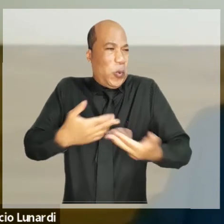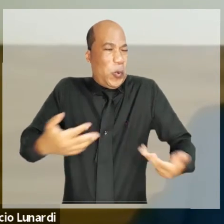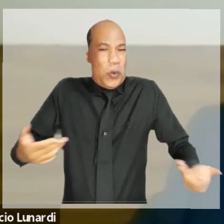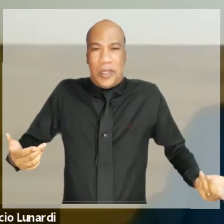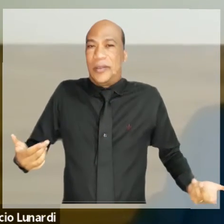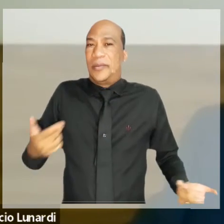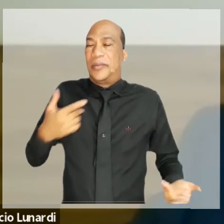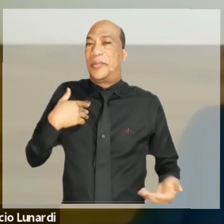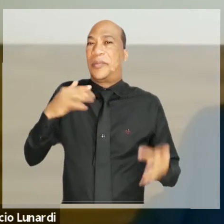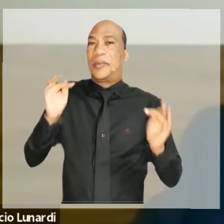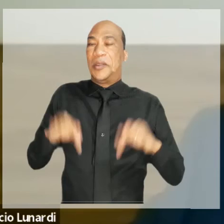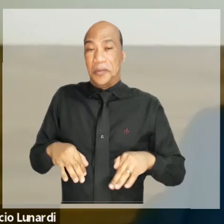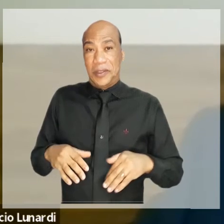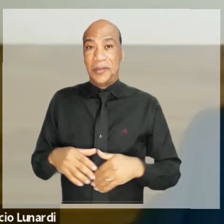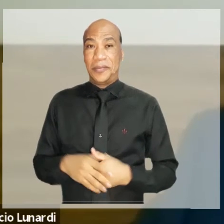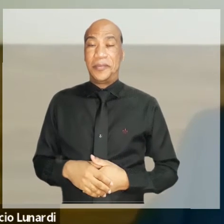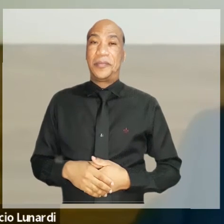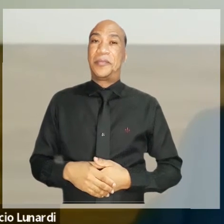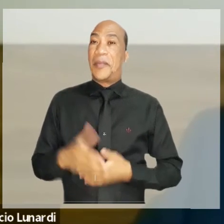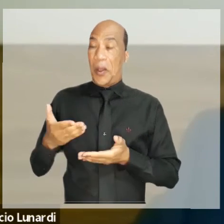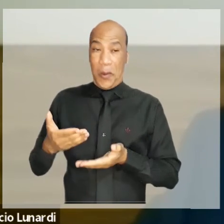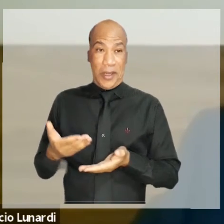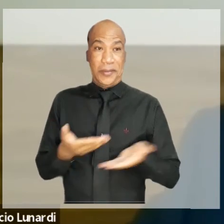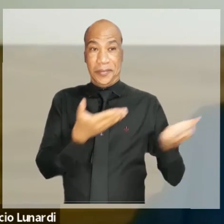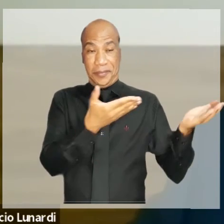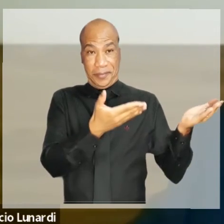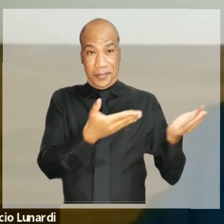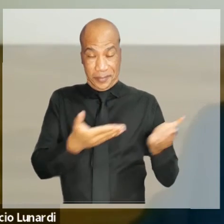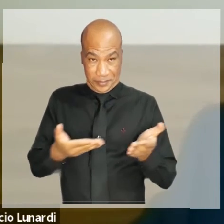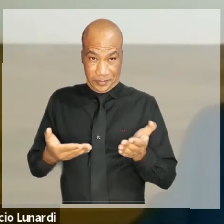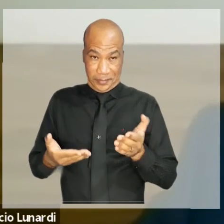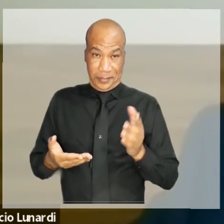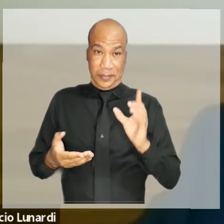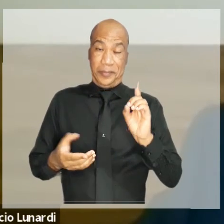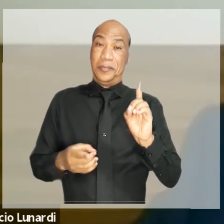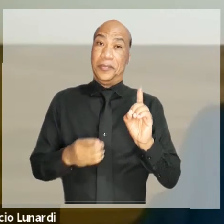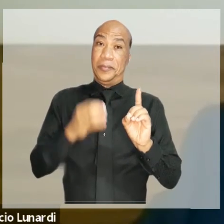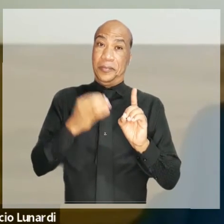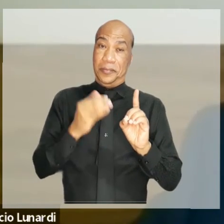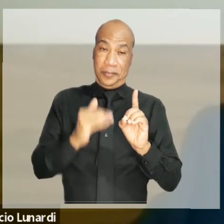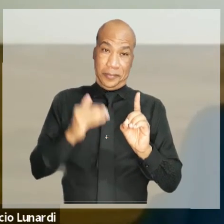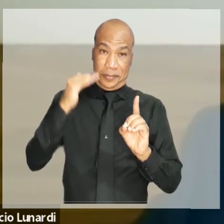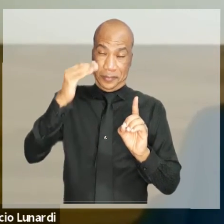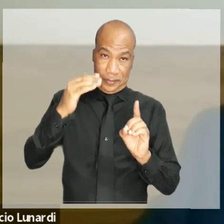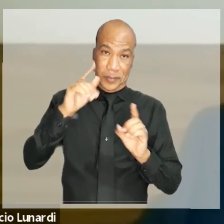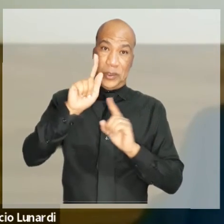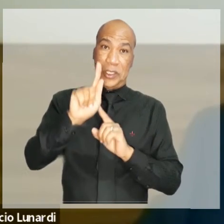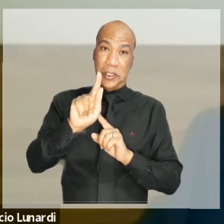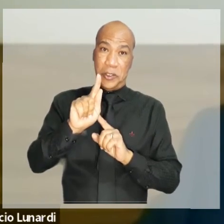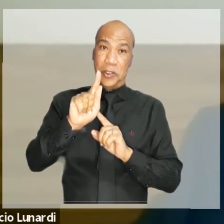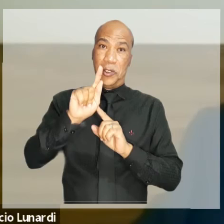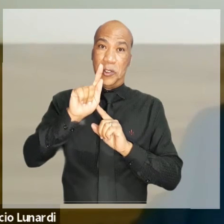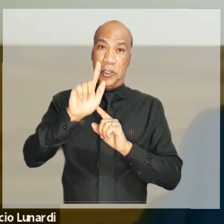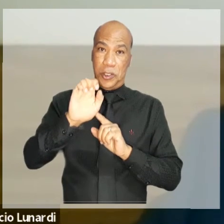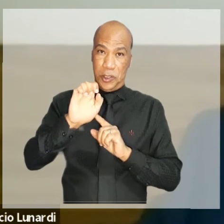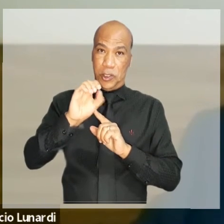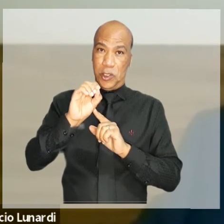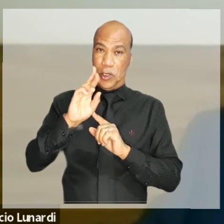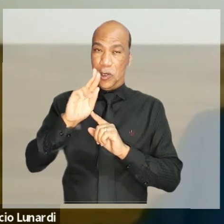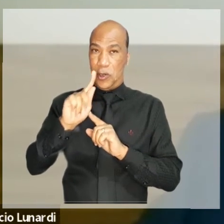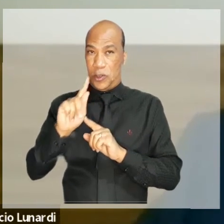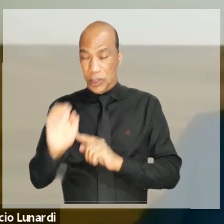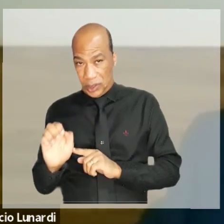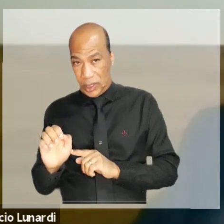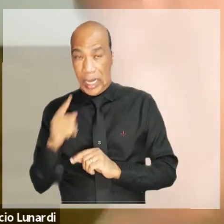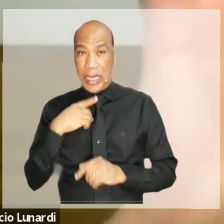Leite, que é o nosso diretor-geral da escola. Então, com a palavra aí, o desembargador, né, Jorge